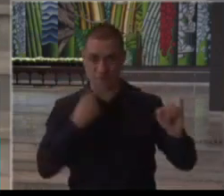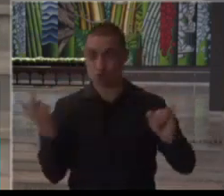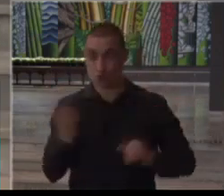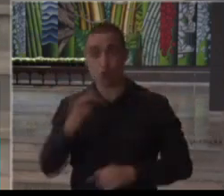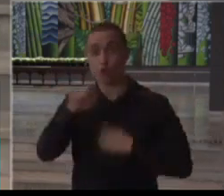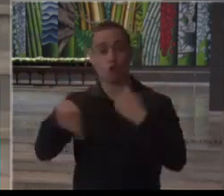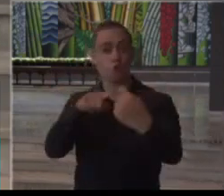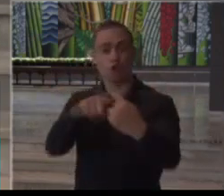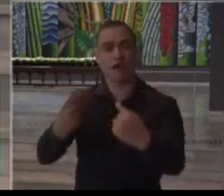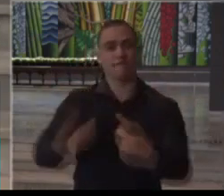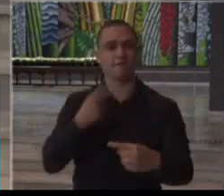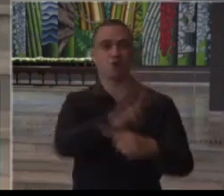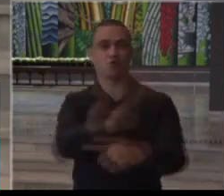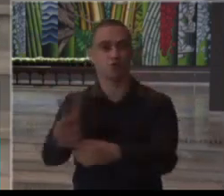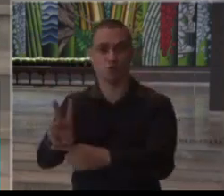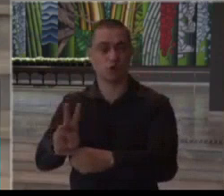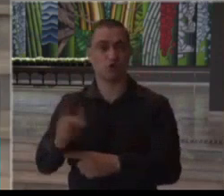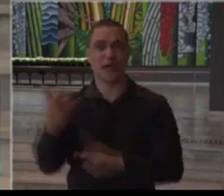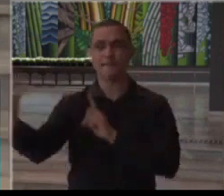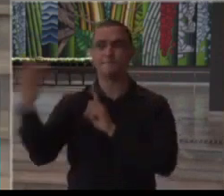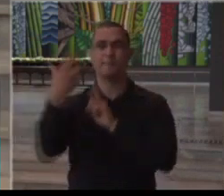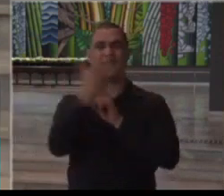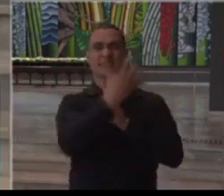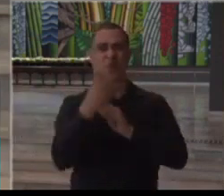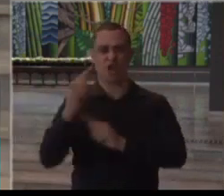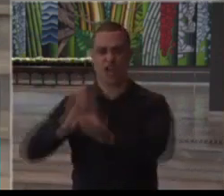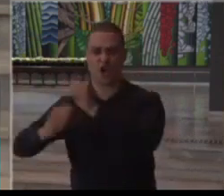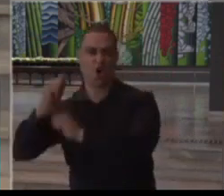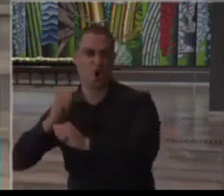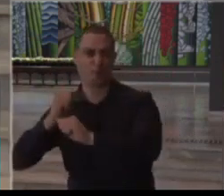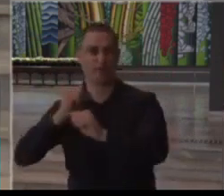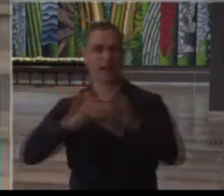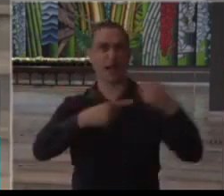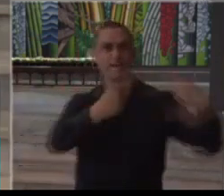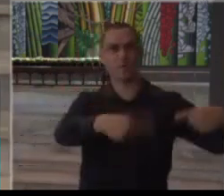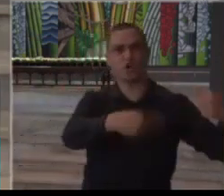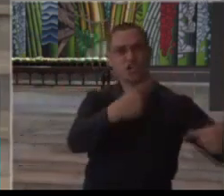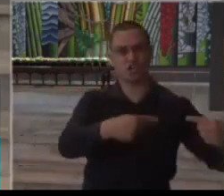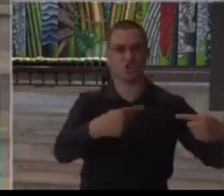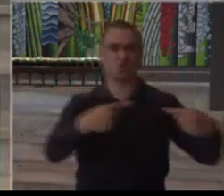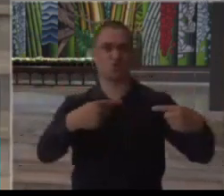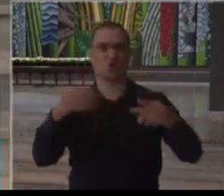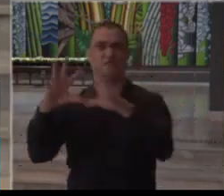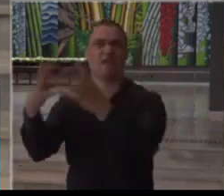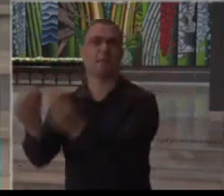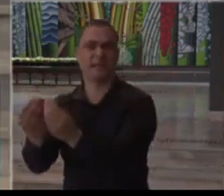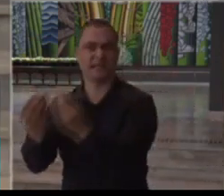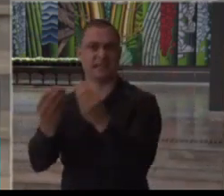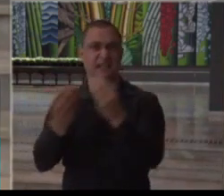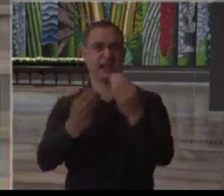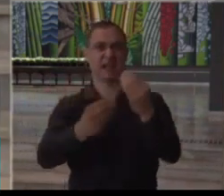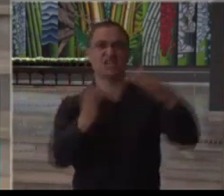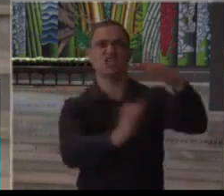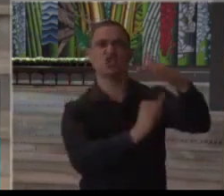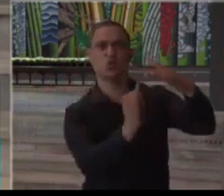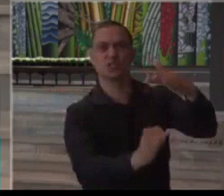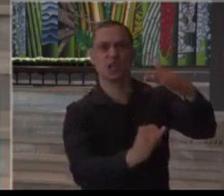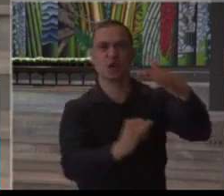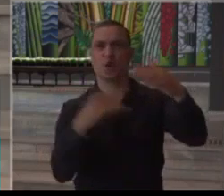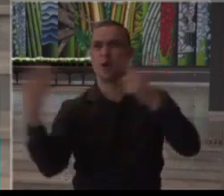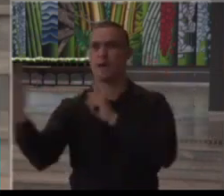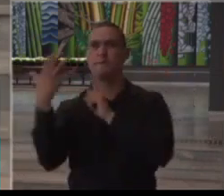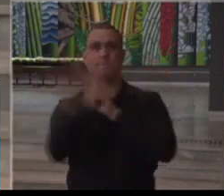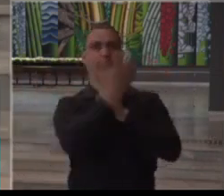de proteger vidas. E não há pressão nem econômica, nem política, nem familiar, nem